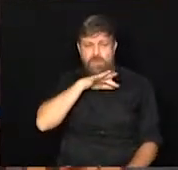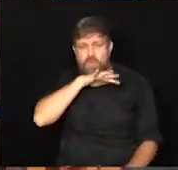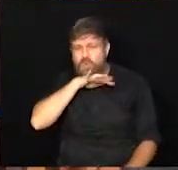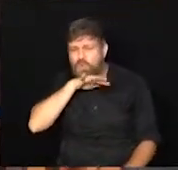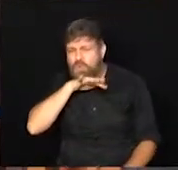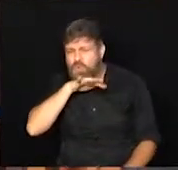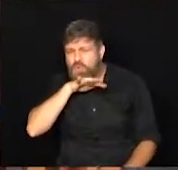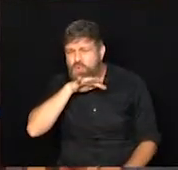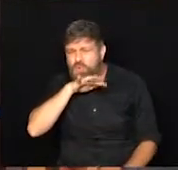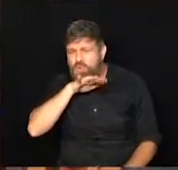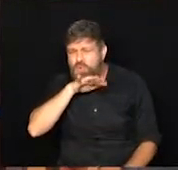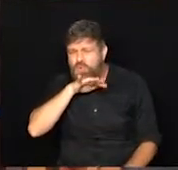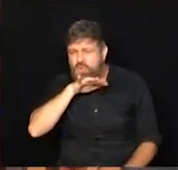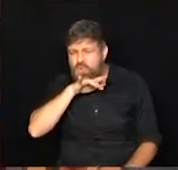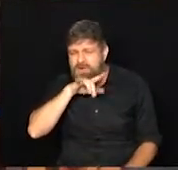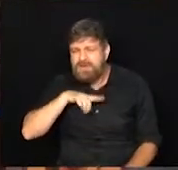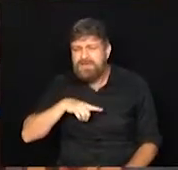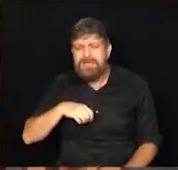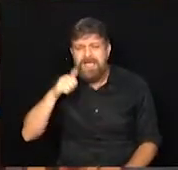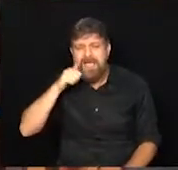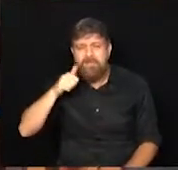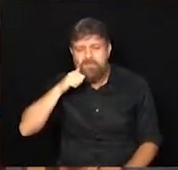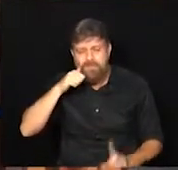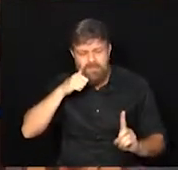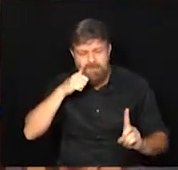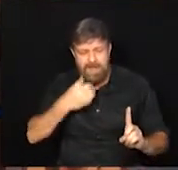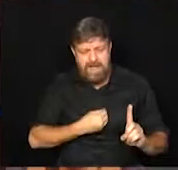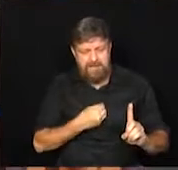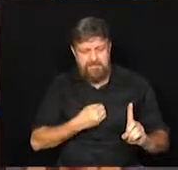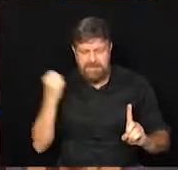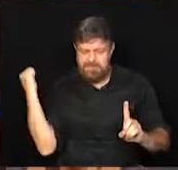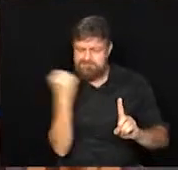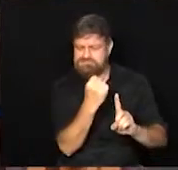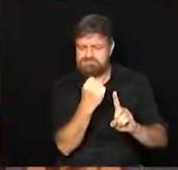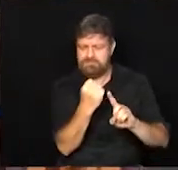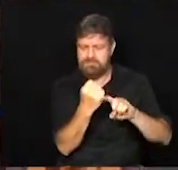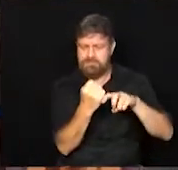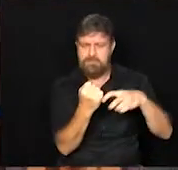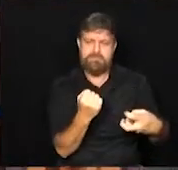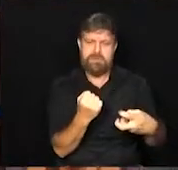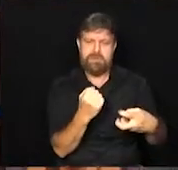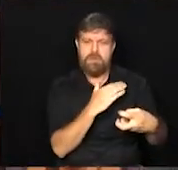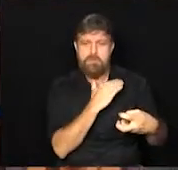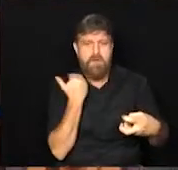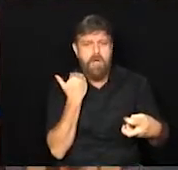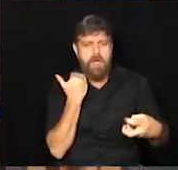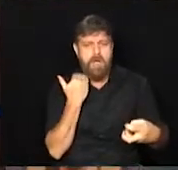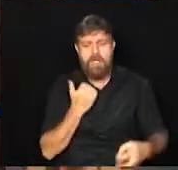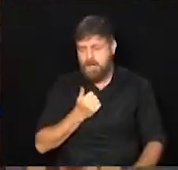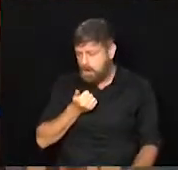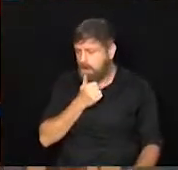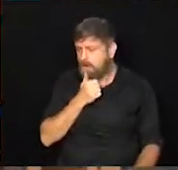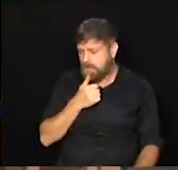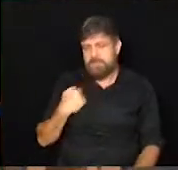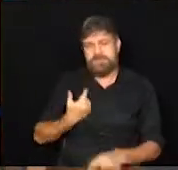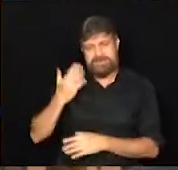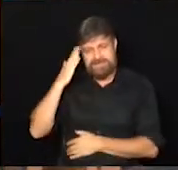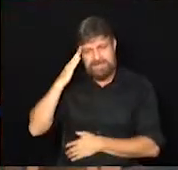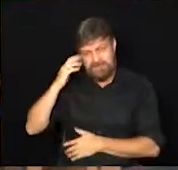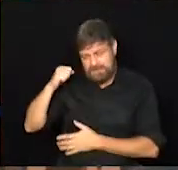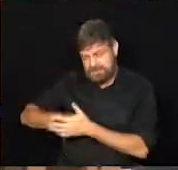que têm aí tirado a vida das mulheres? Então, a gente sabe que existe nessa